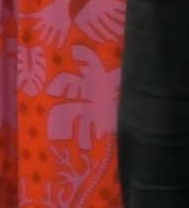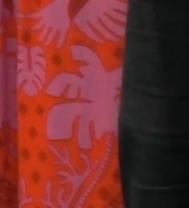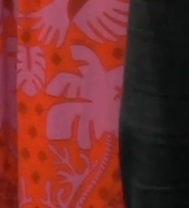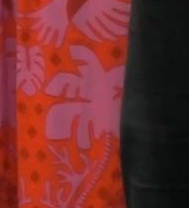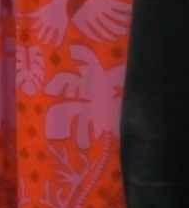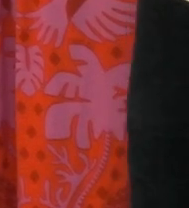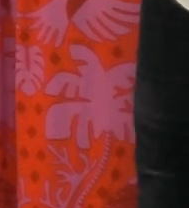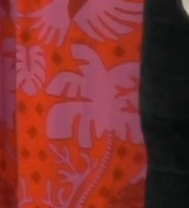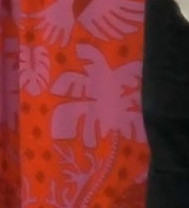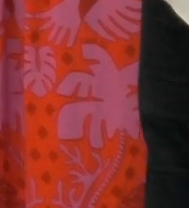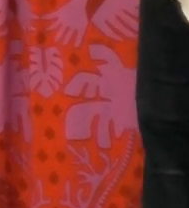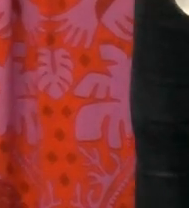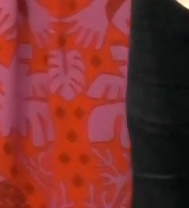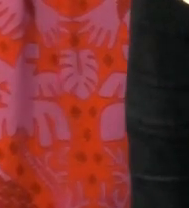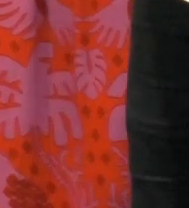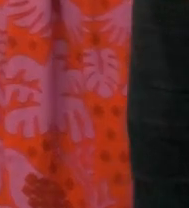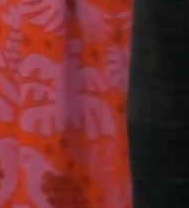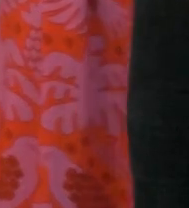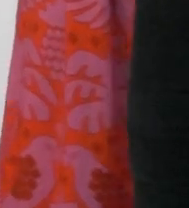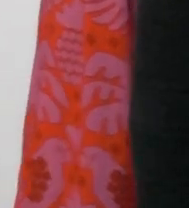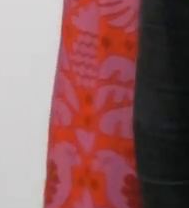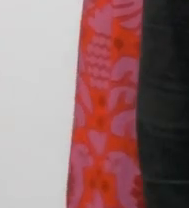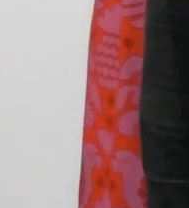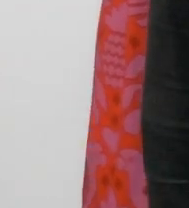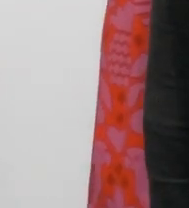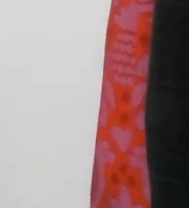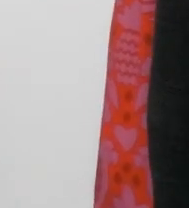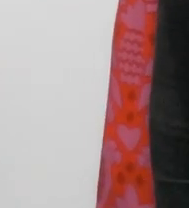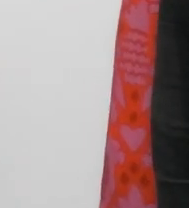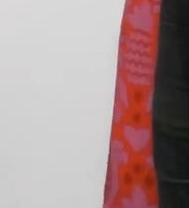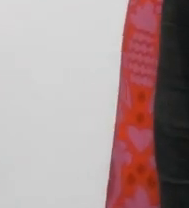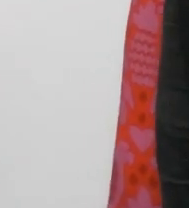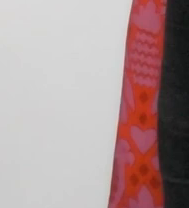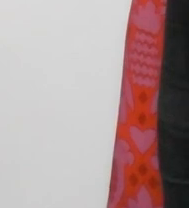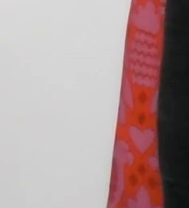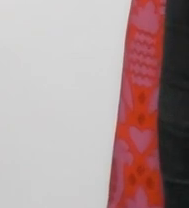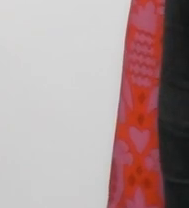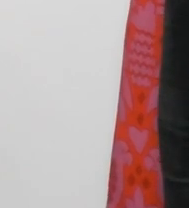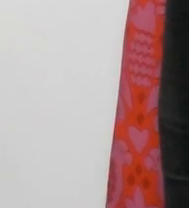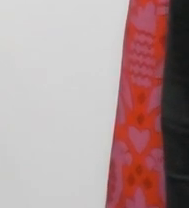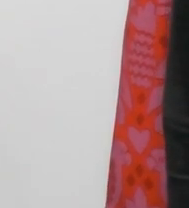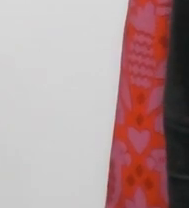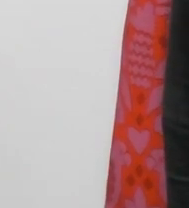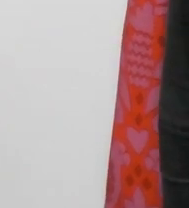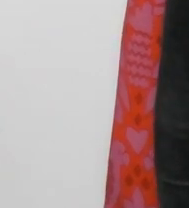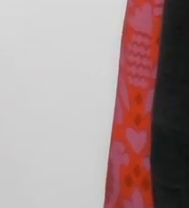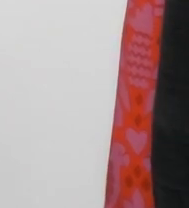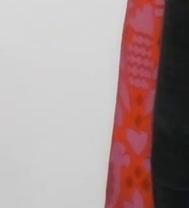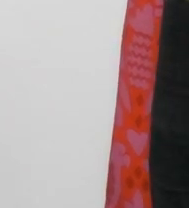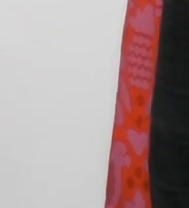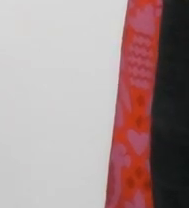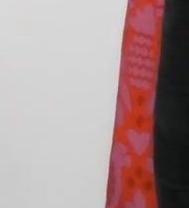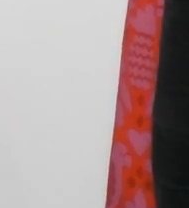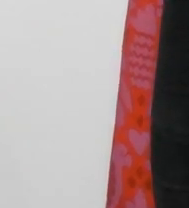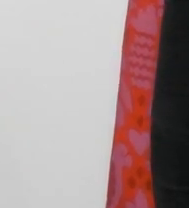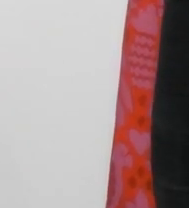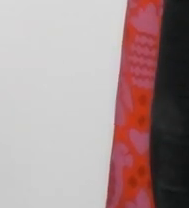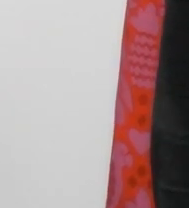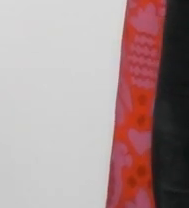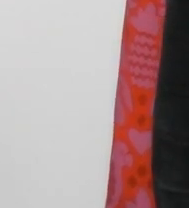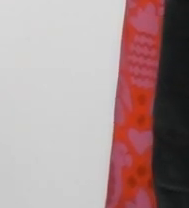autista ele não está então o que que acontece como essa Clínica não teve sucesso em me